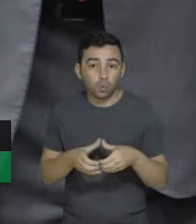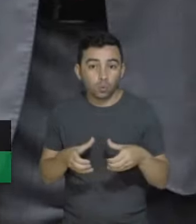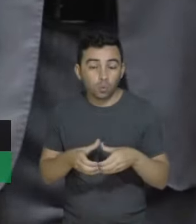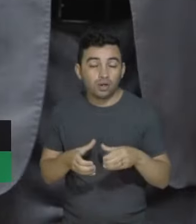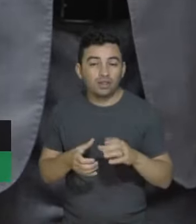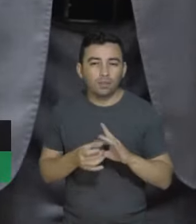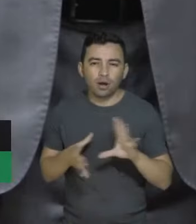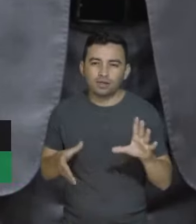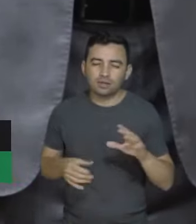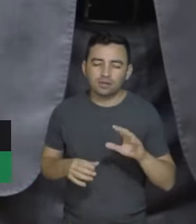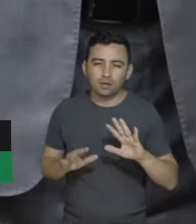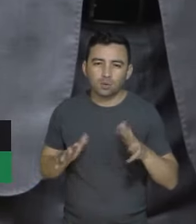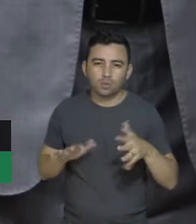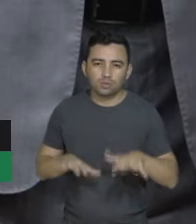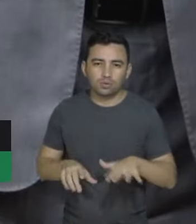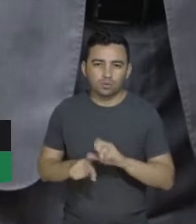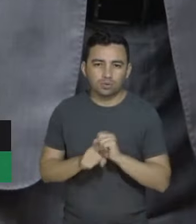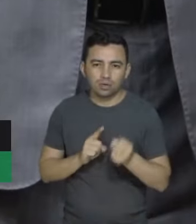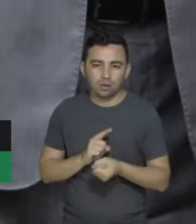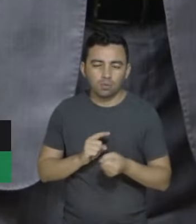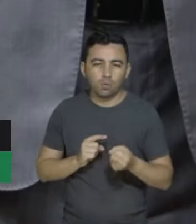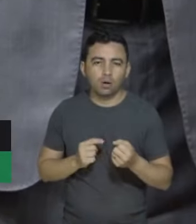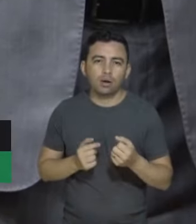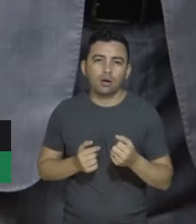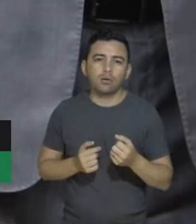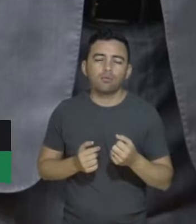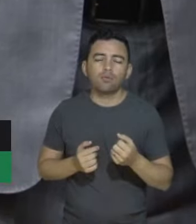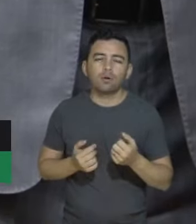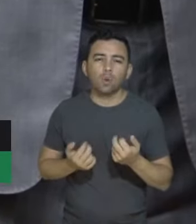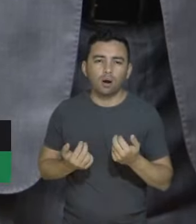Democracia, Inclusão Social e Igualdade, PT e PDT.